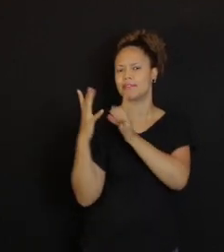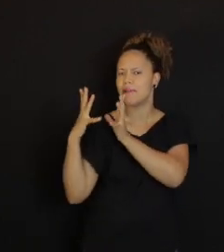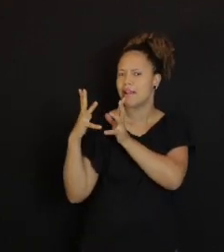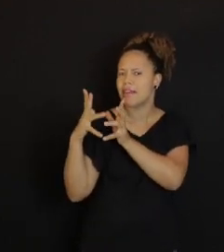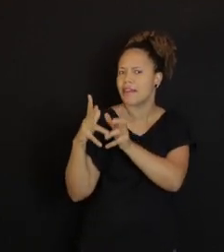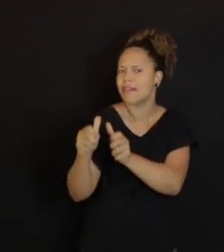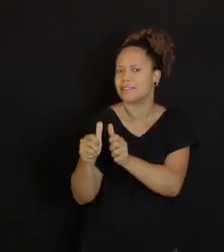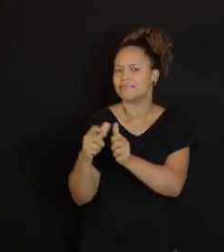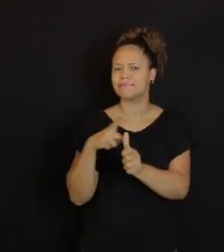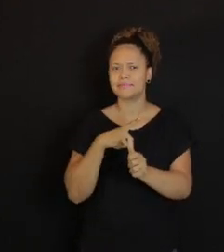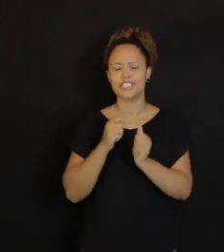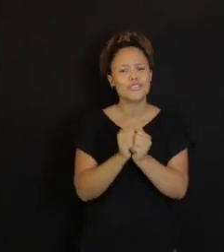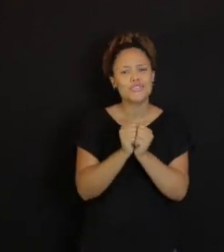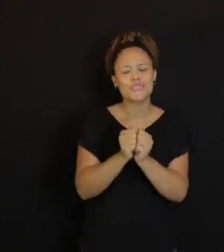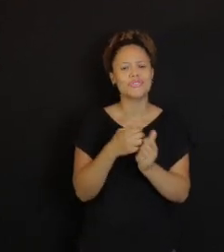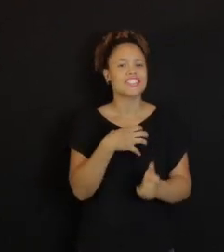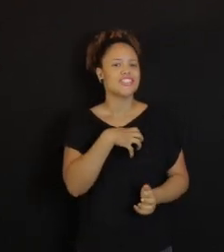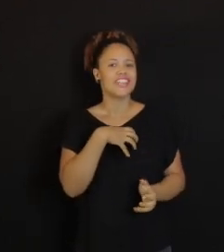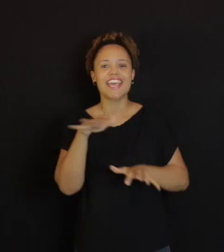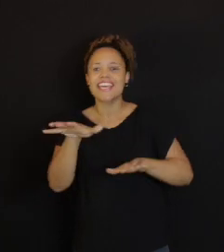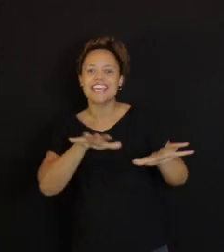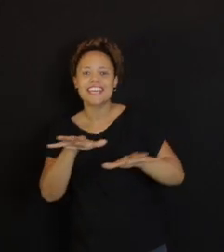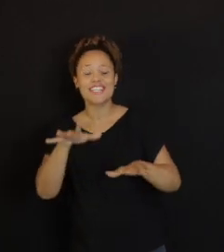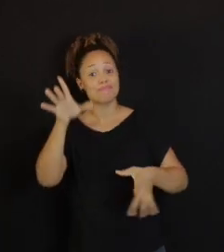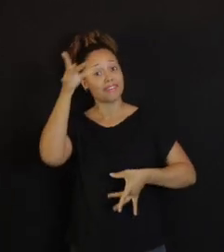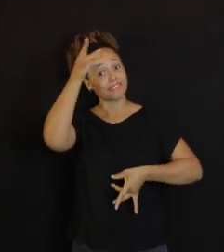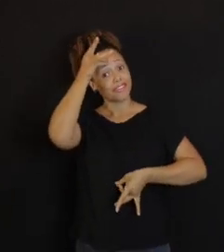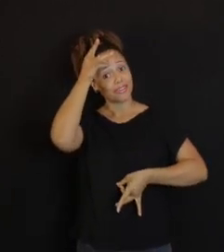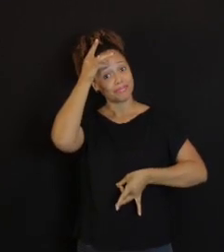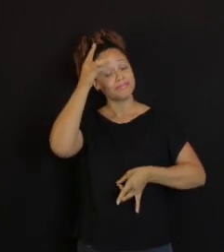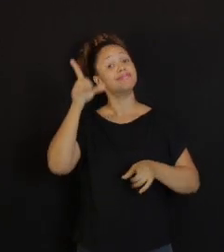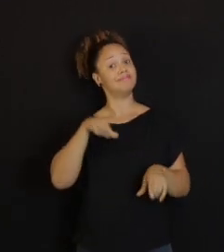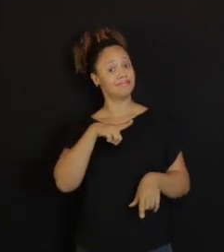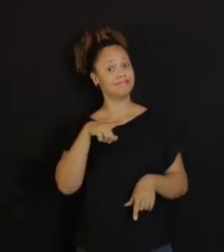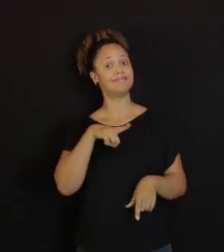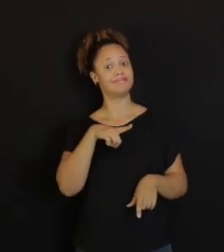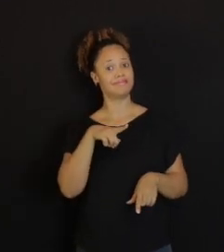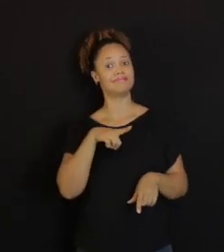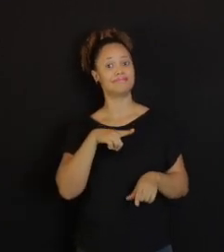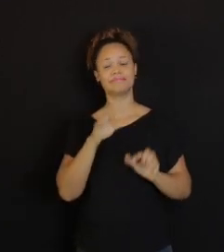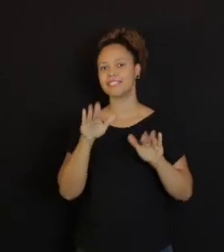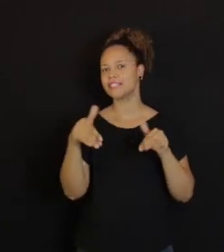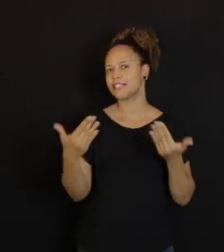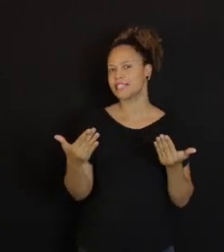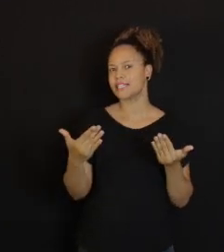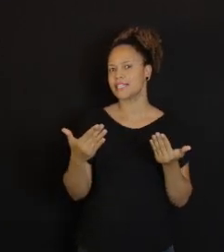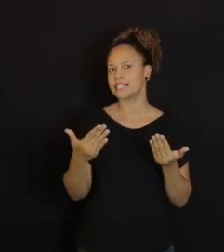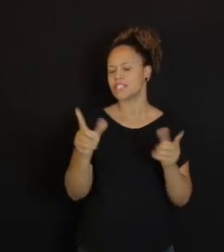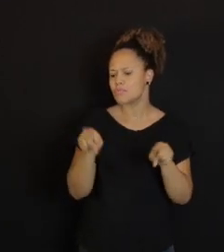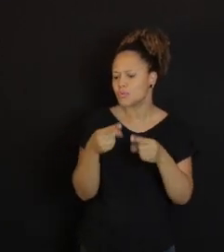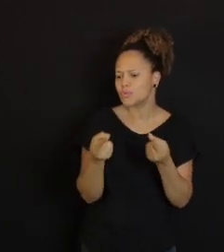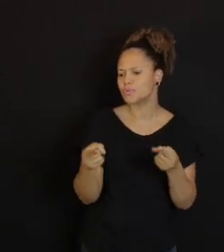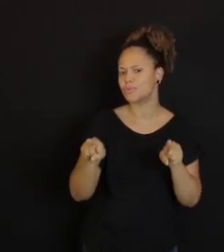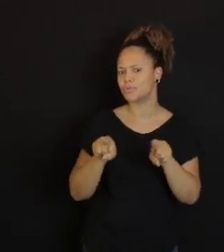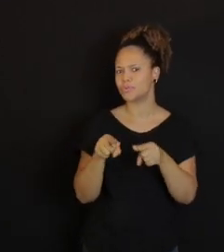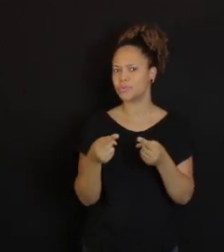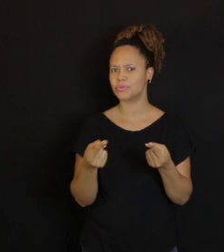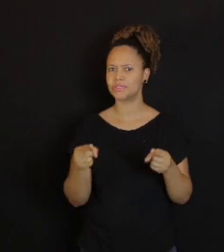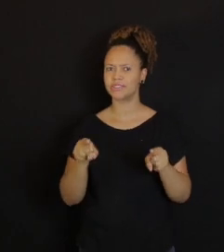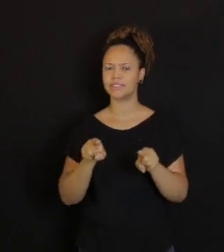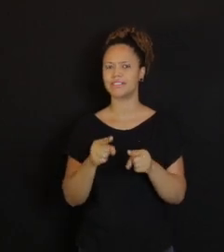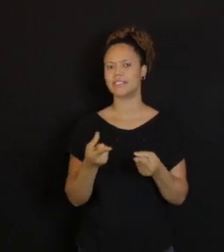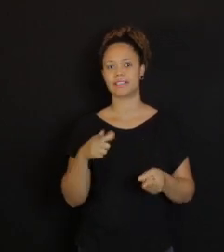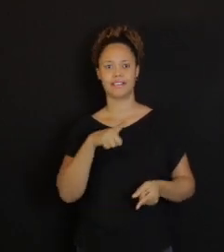pontuada. O negro, ele já anda swingando sem querer, é uma coisa da essência dele. Então, você vai tocar uma peça que exige uma